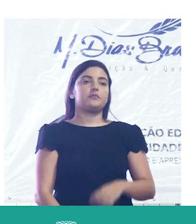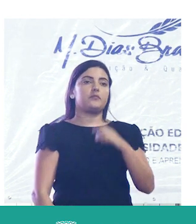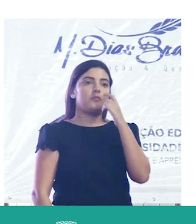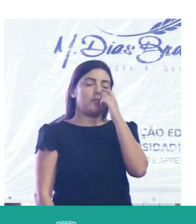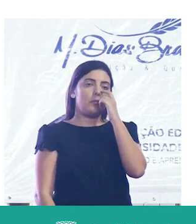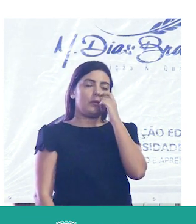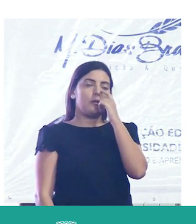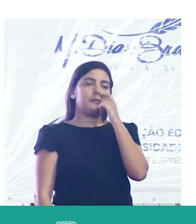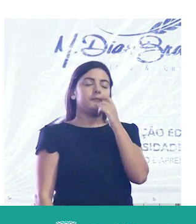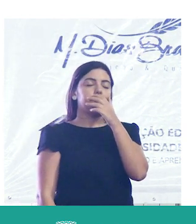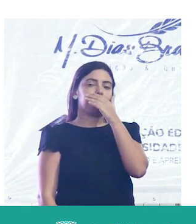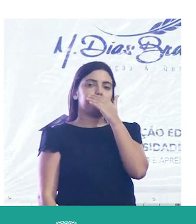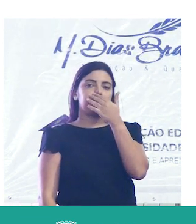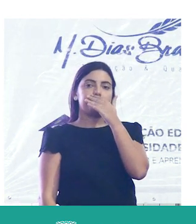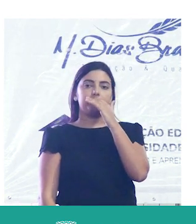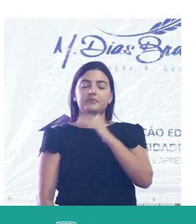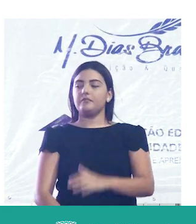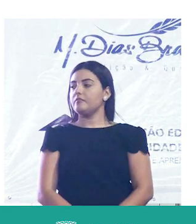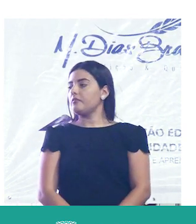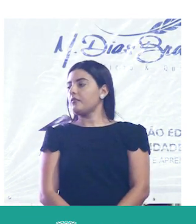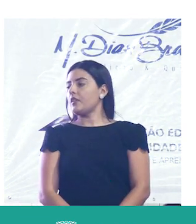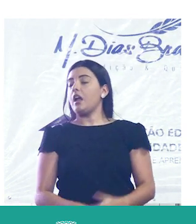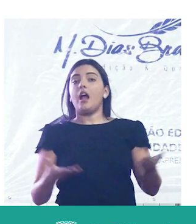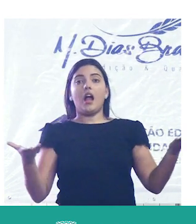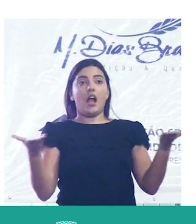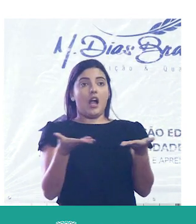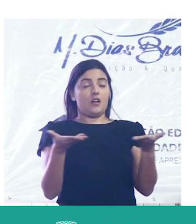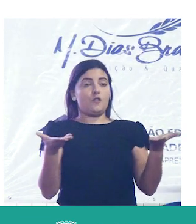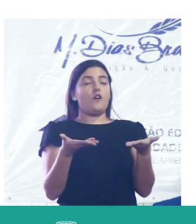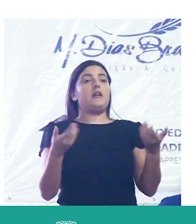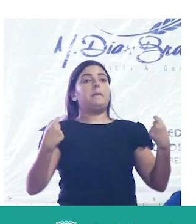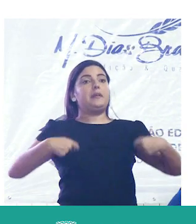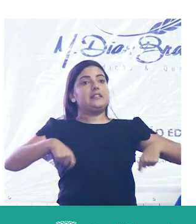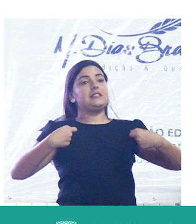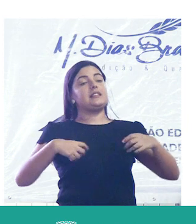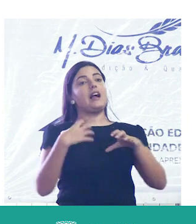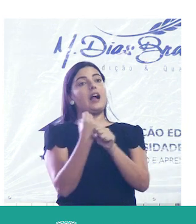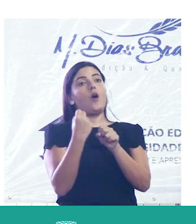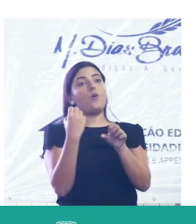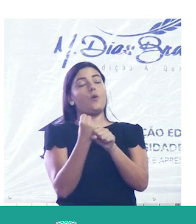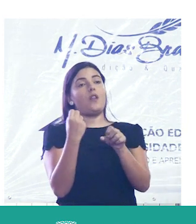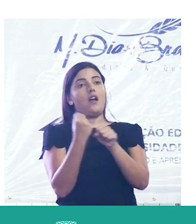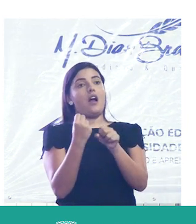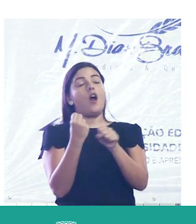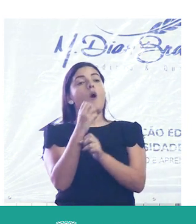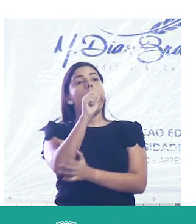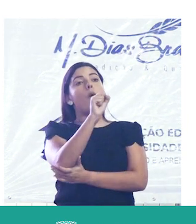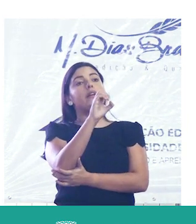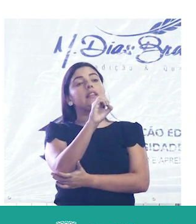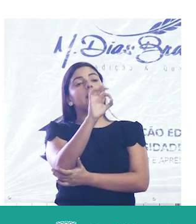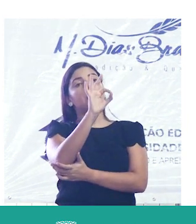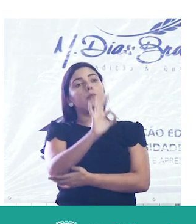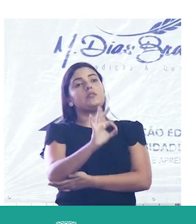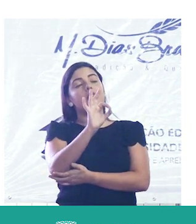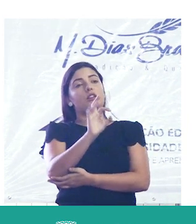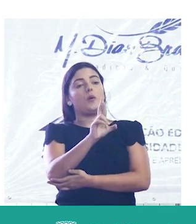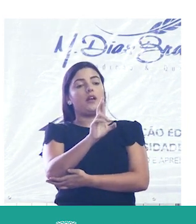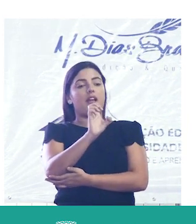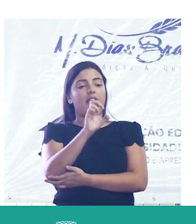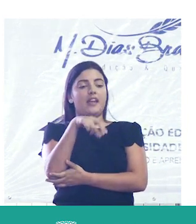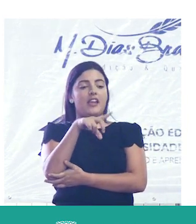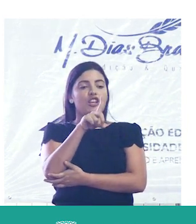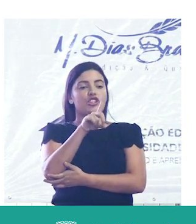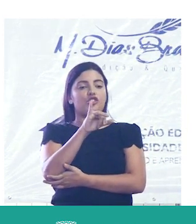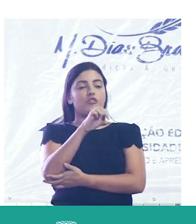de 80%. Então, na verdade, o que você obteve foi 80% desse valor. Você chama esse